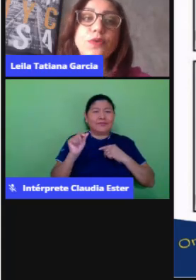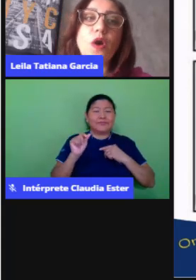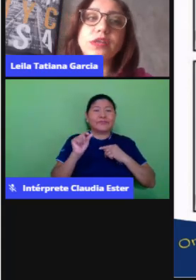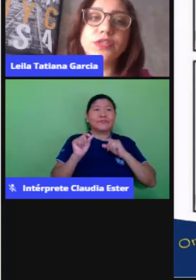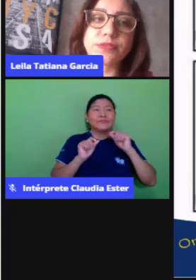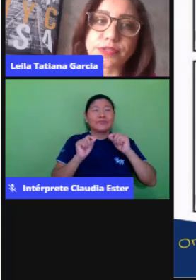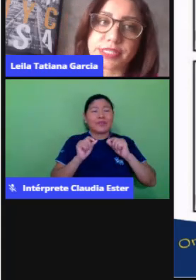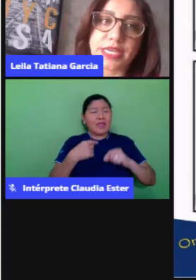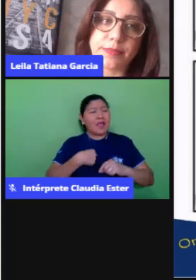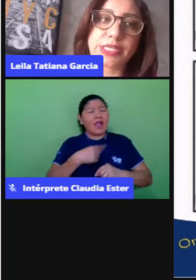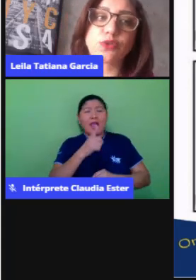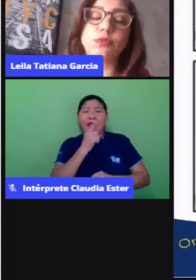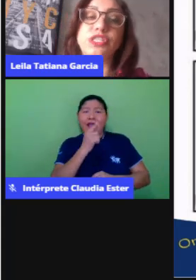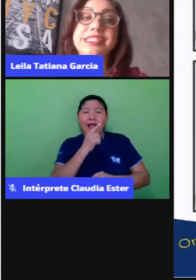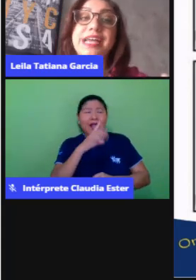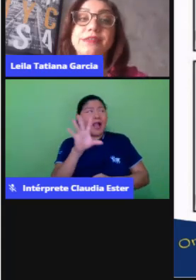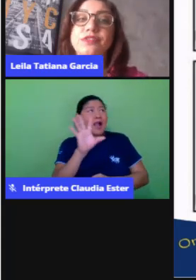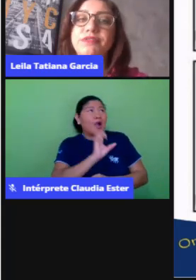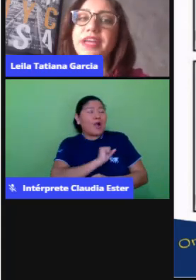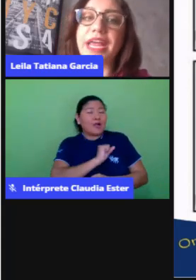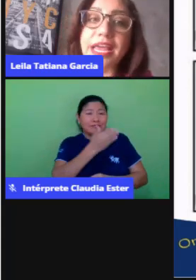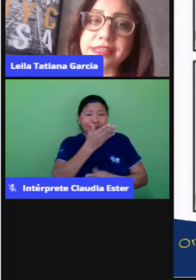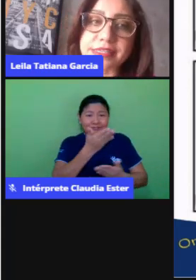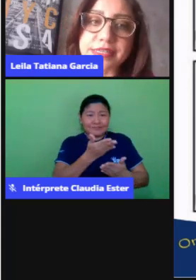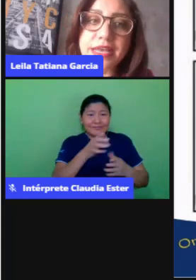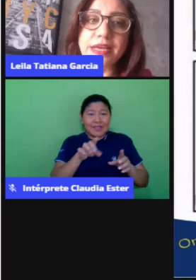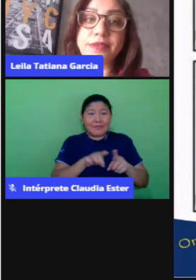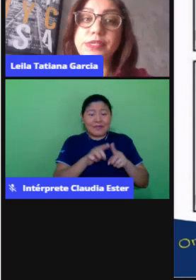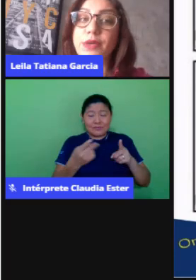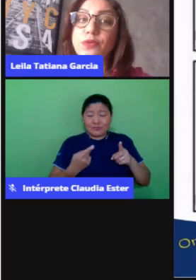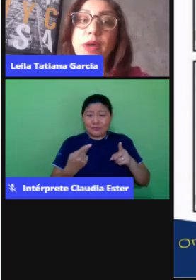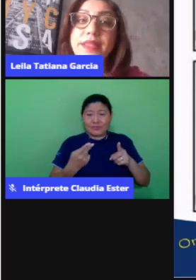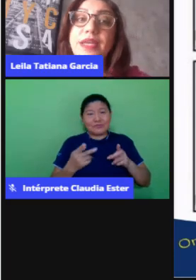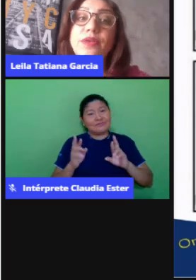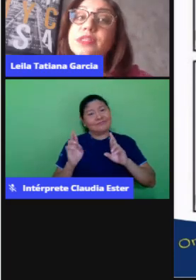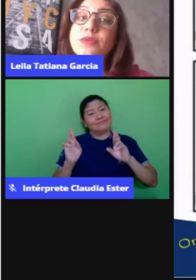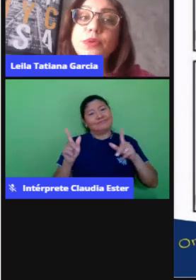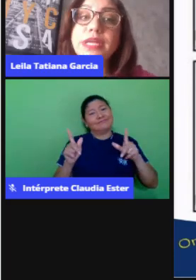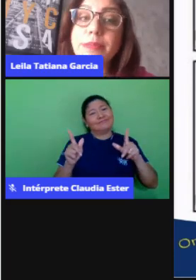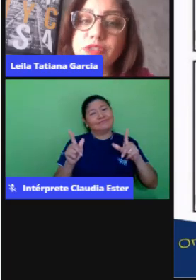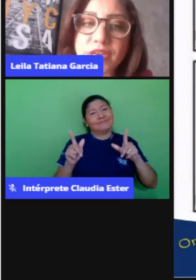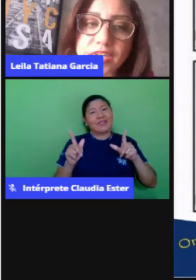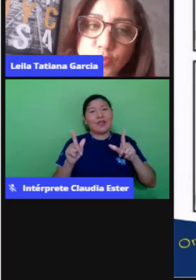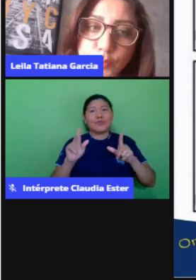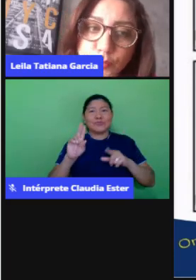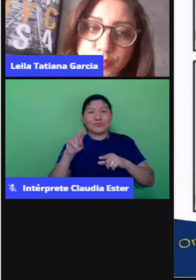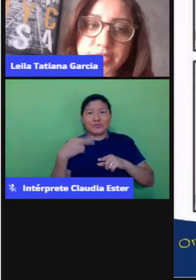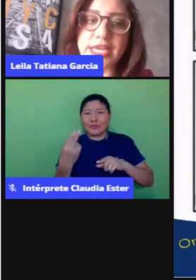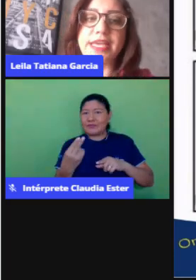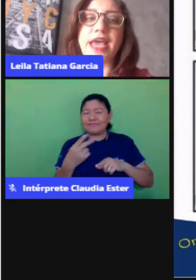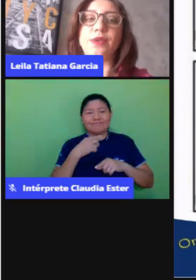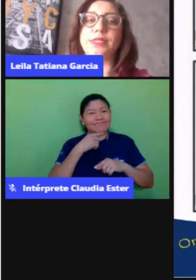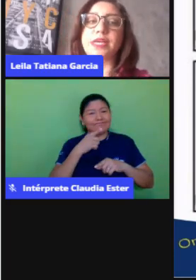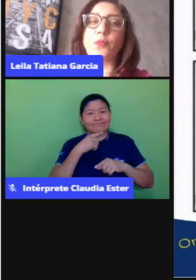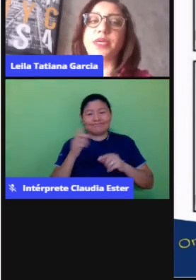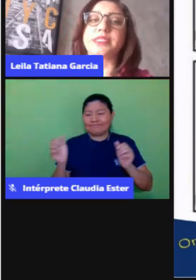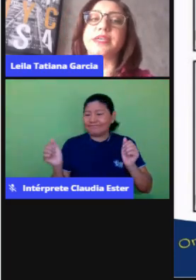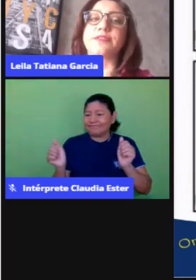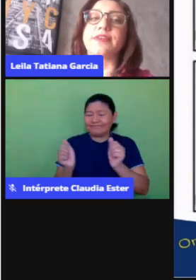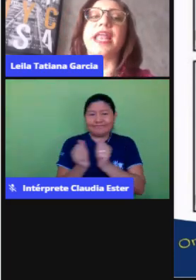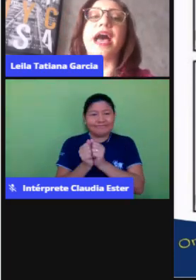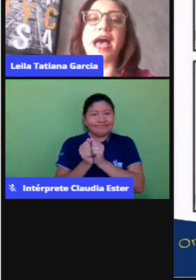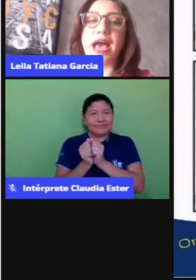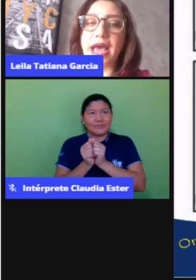ela diz, eu gosto de você, mas somos de estados diferentes. No segundo quadrinho, nós não podemos ficar juntos. E aí o